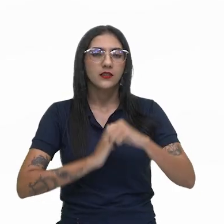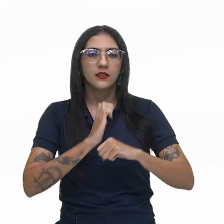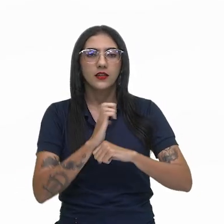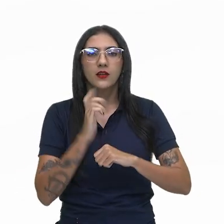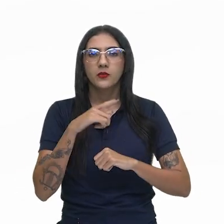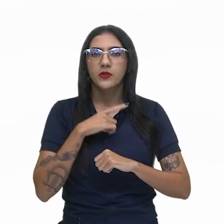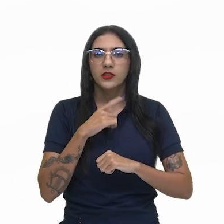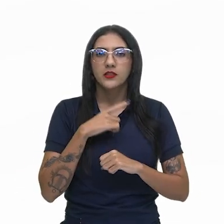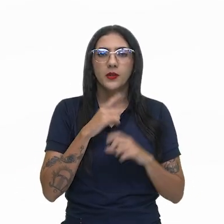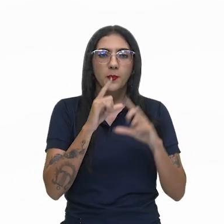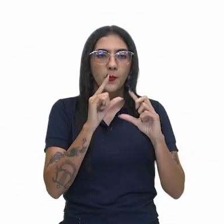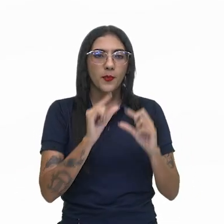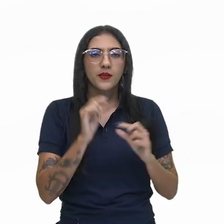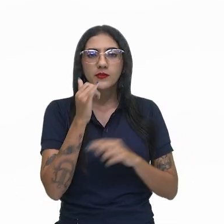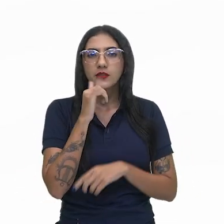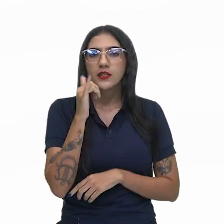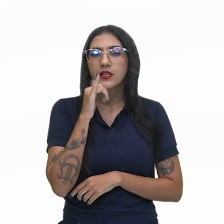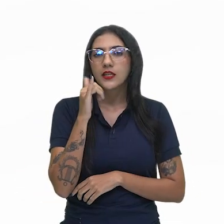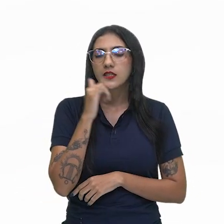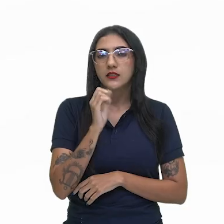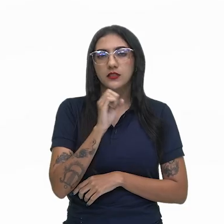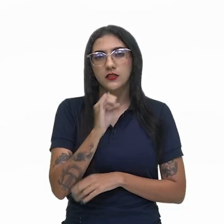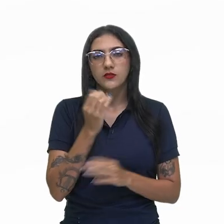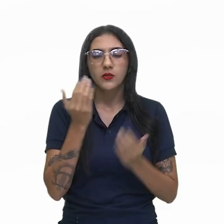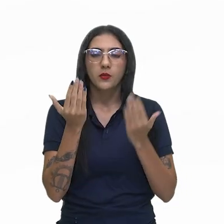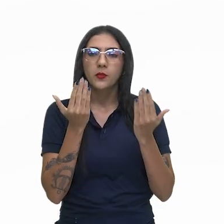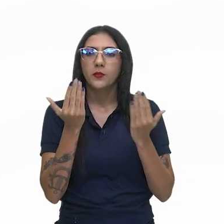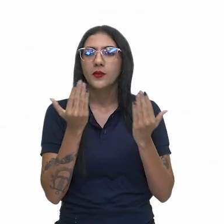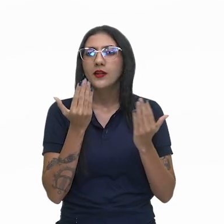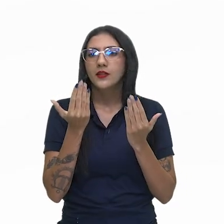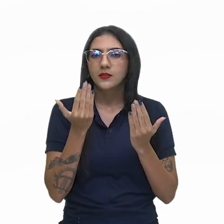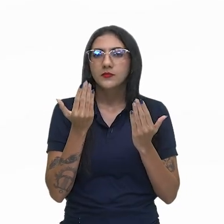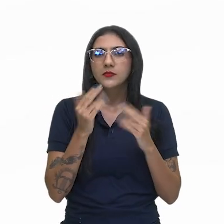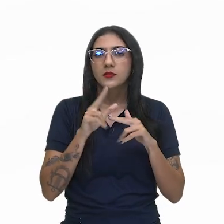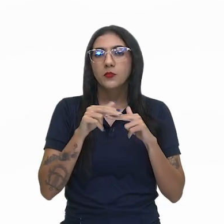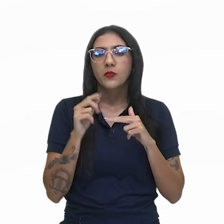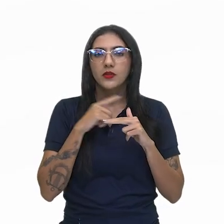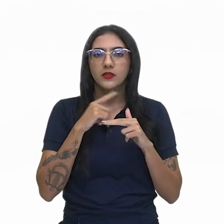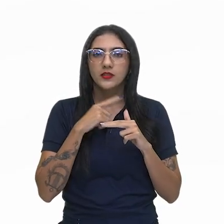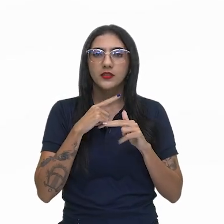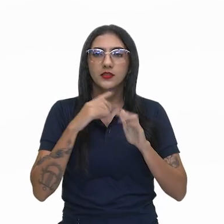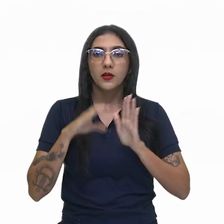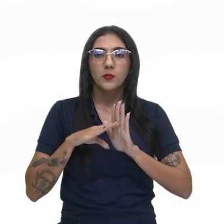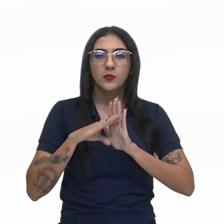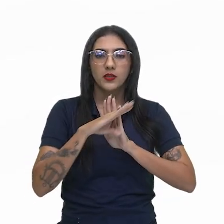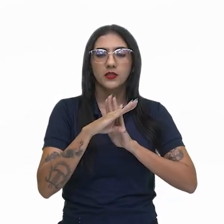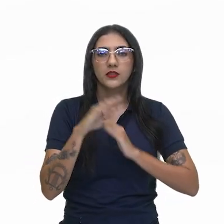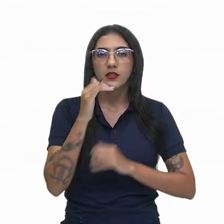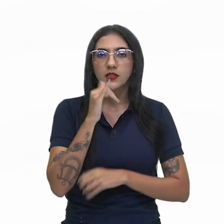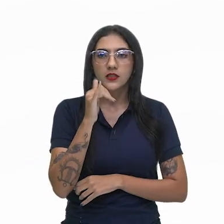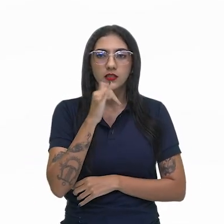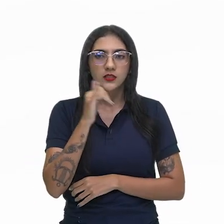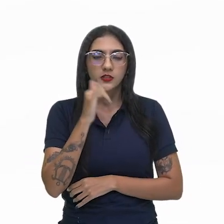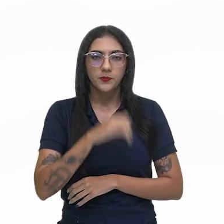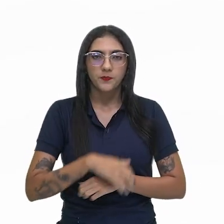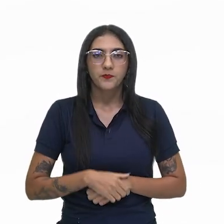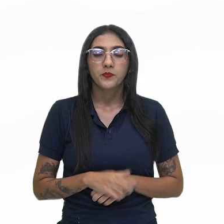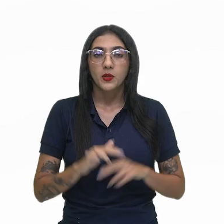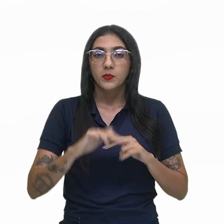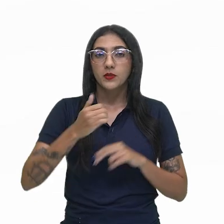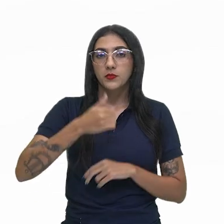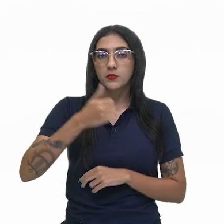tem menos energia que esse elétron aqui. Por isso que está aqui, ó, aumentando a energia. Então, a primeira que a gente faz a